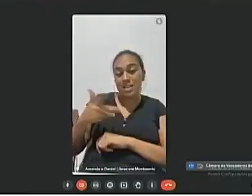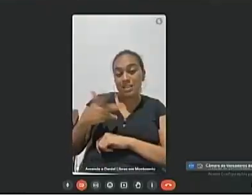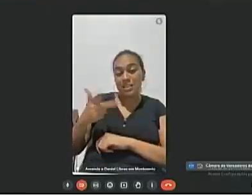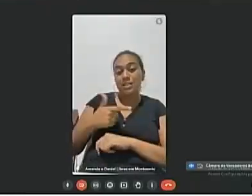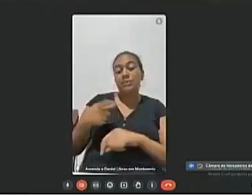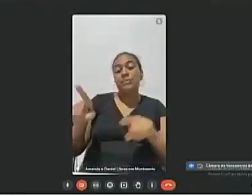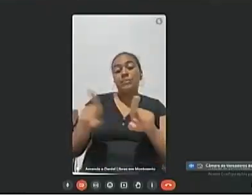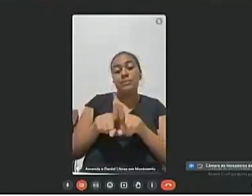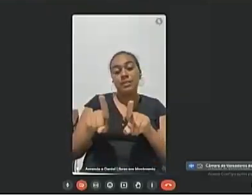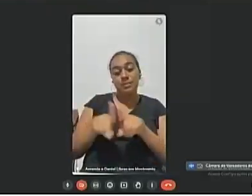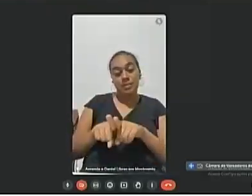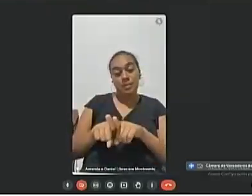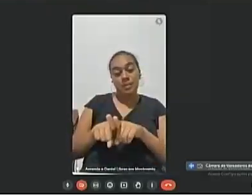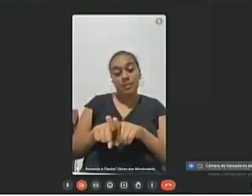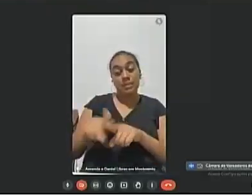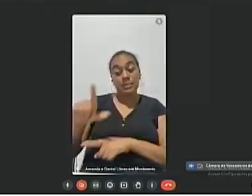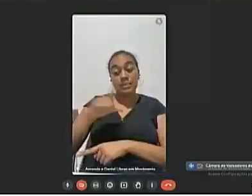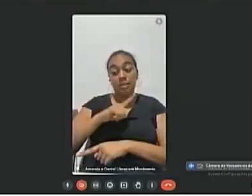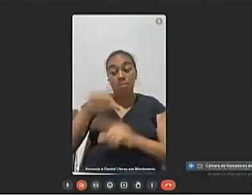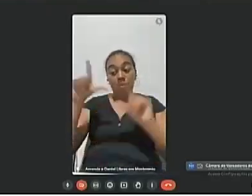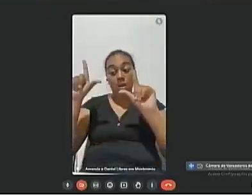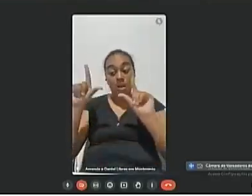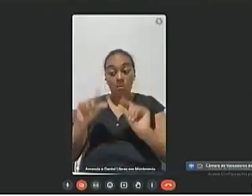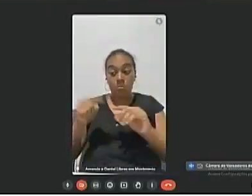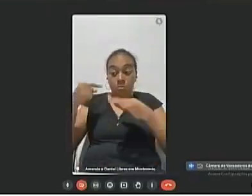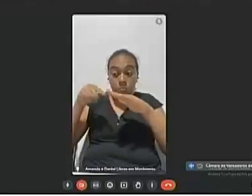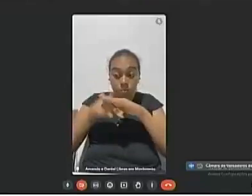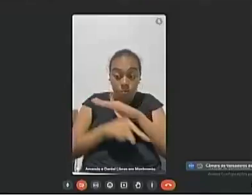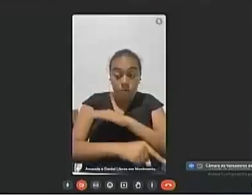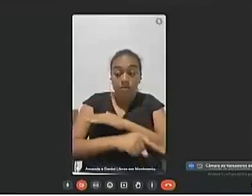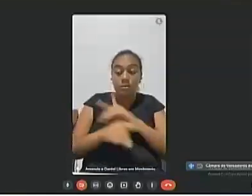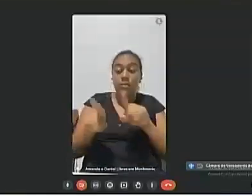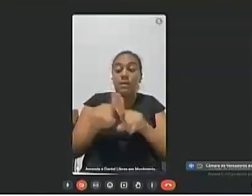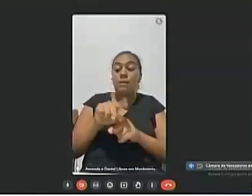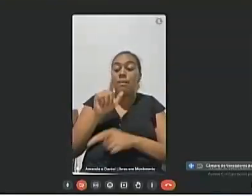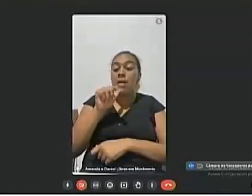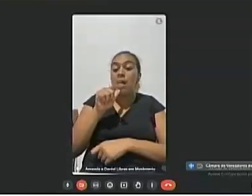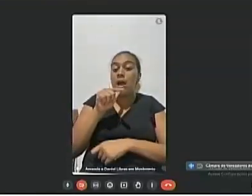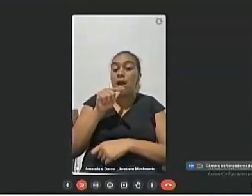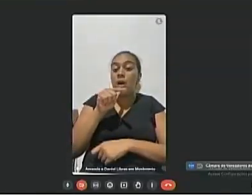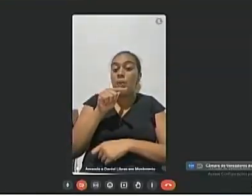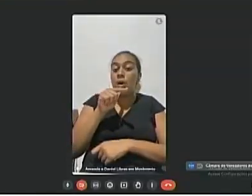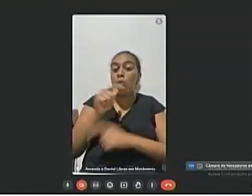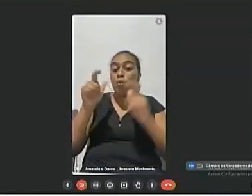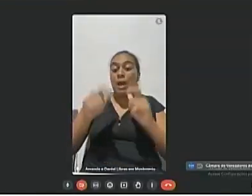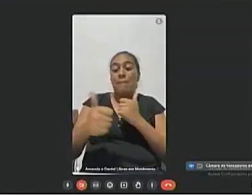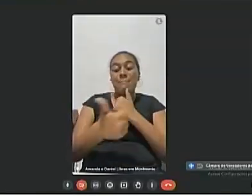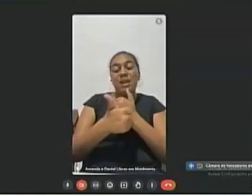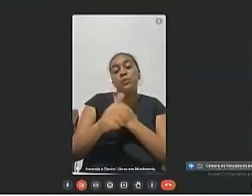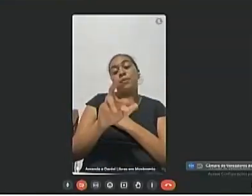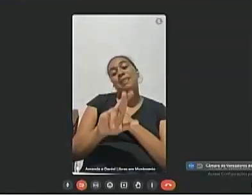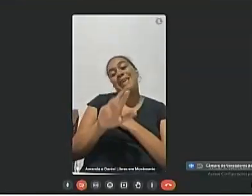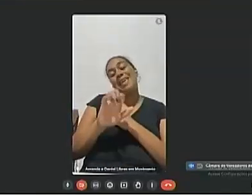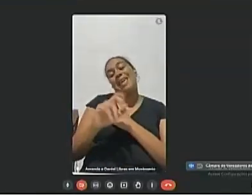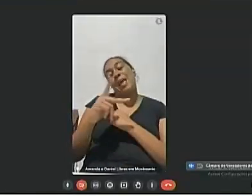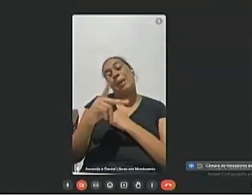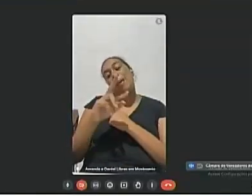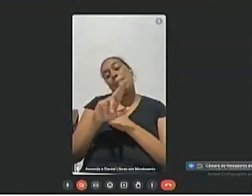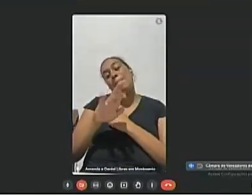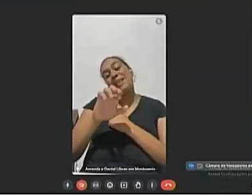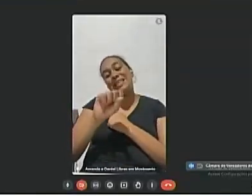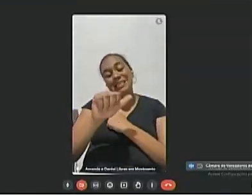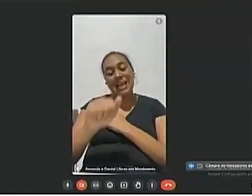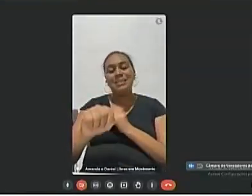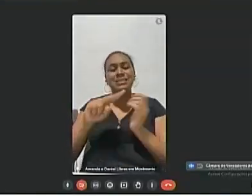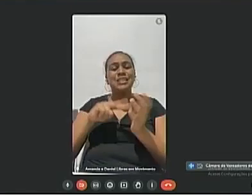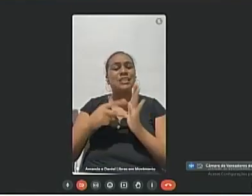consequentemente, exigindo uma menor profundidade para que a água escoe até o nível da represa. Então, seria